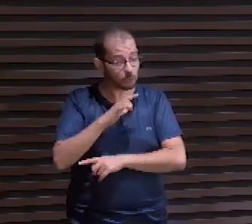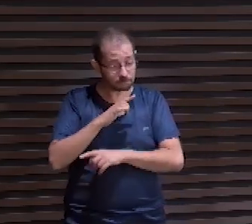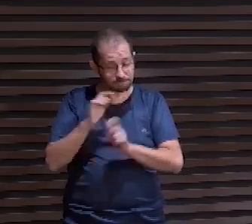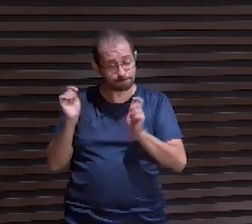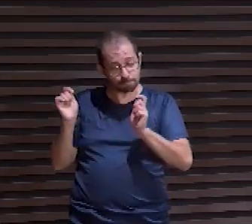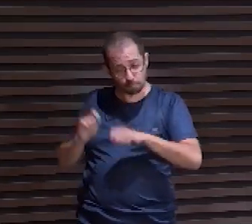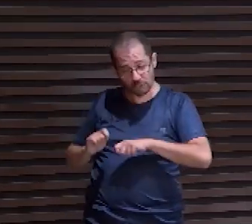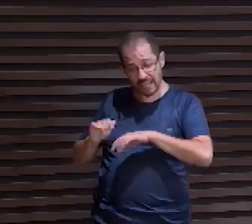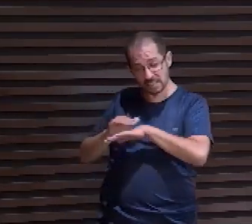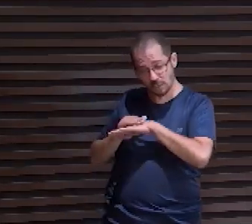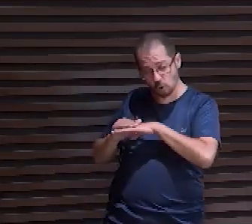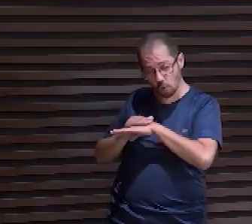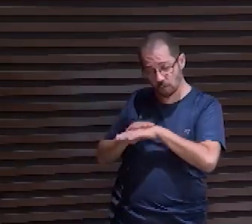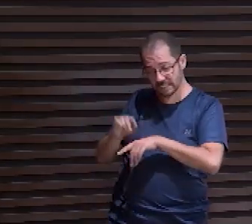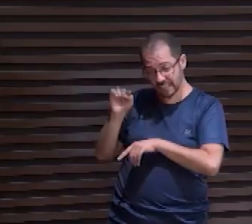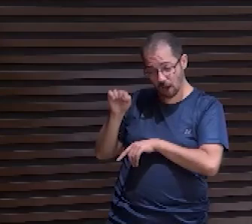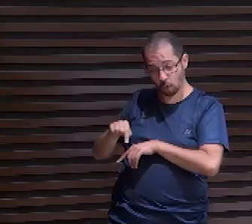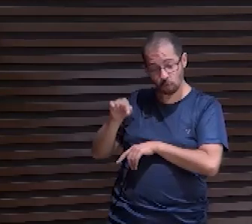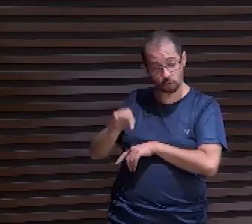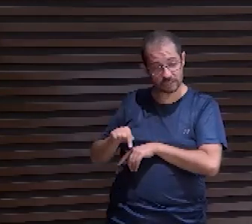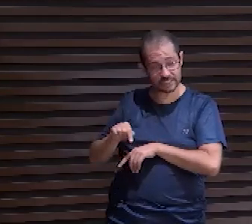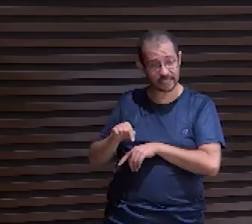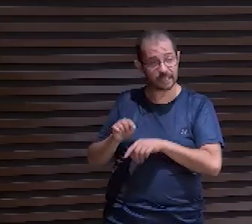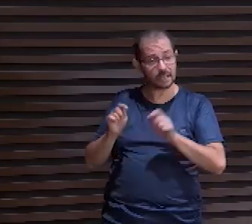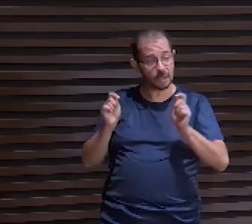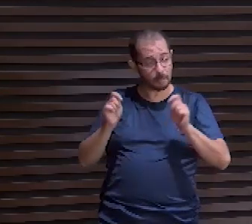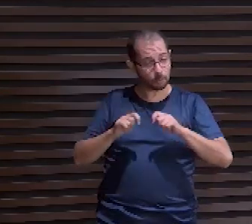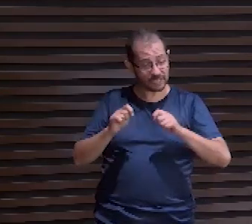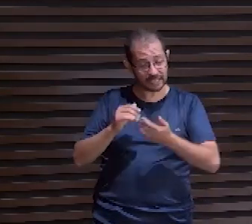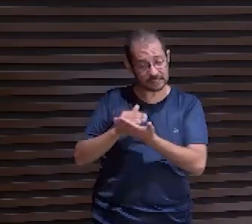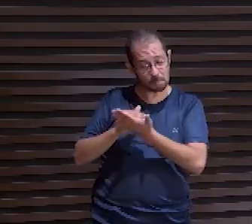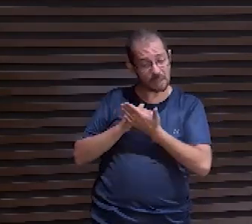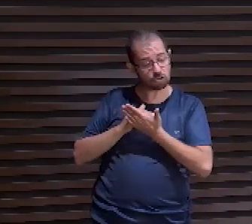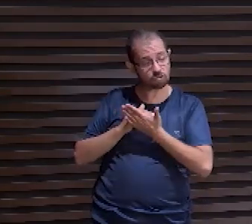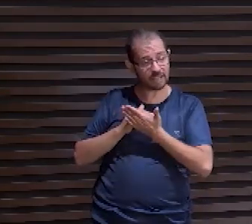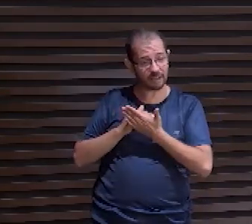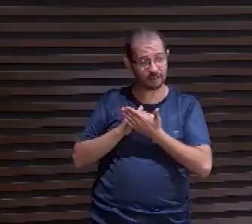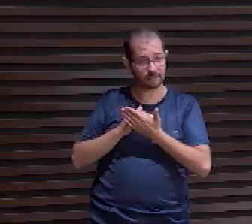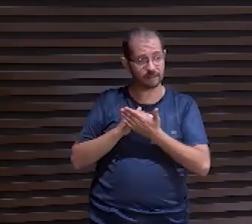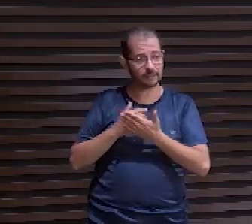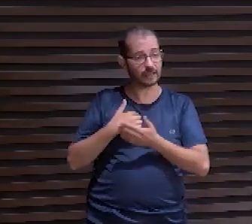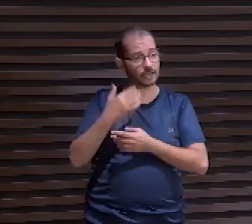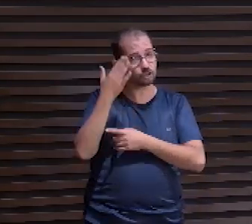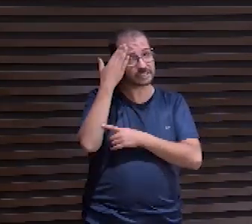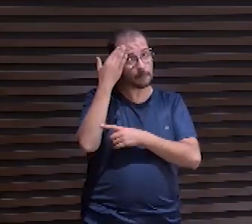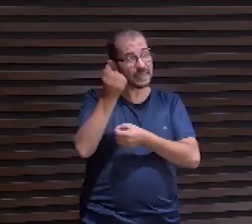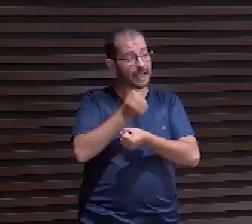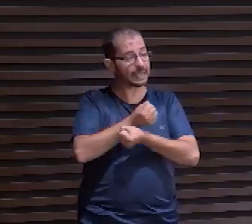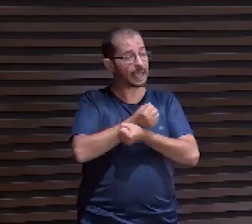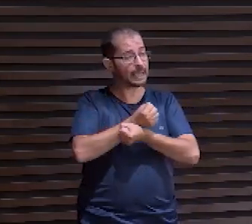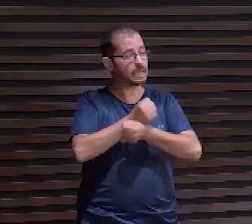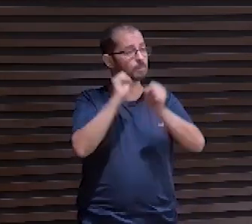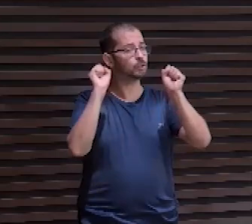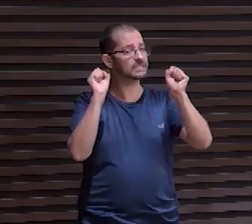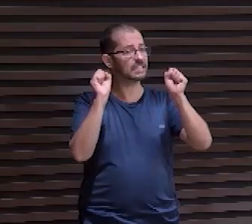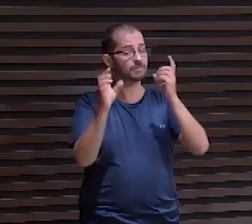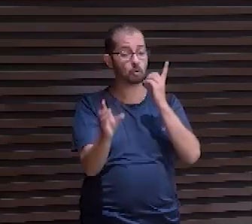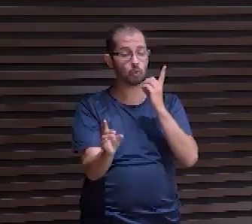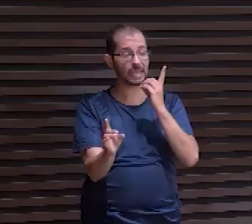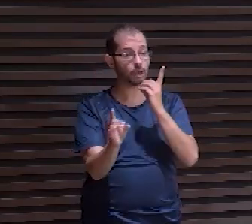falasse com o Senhor, talvez pudesse me ajudar. Sabia que seria impossível